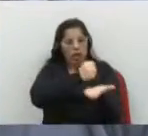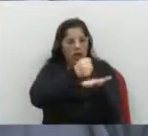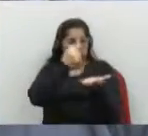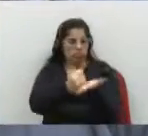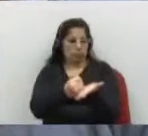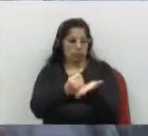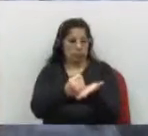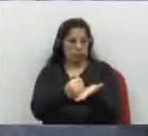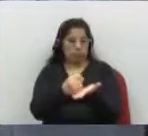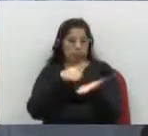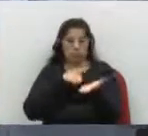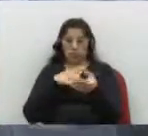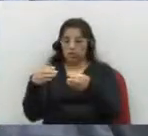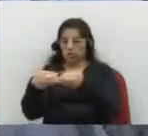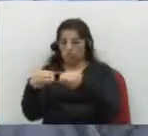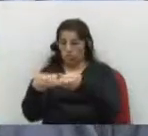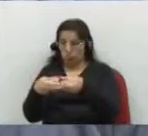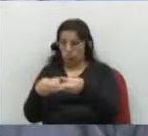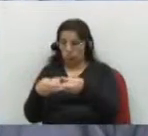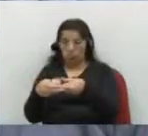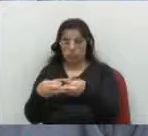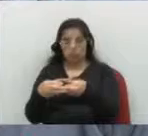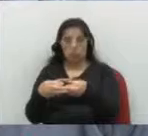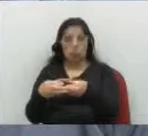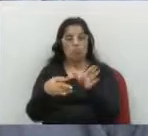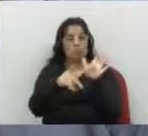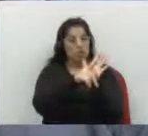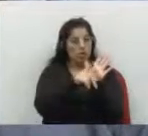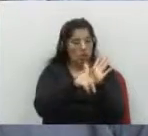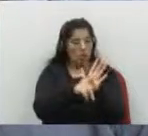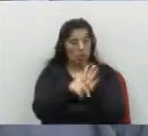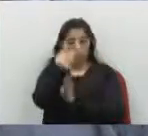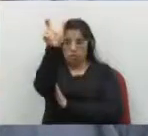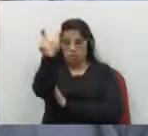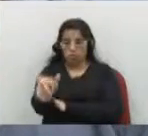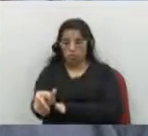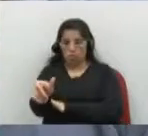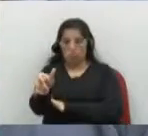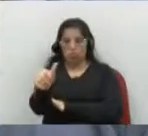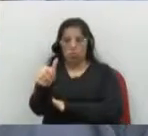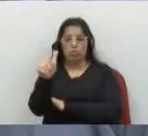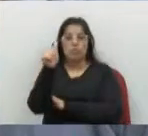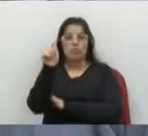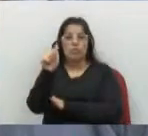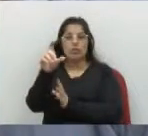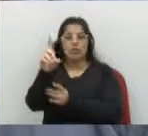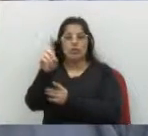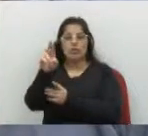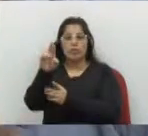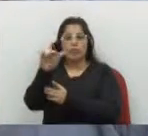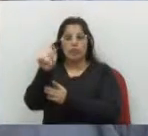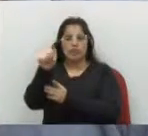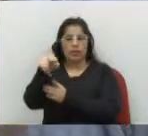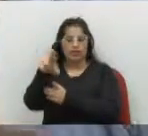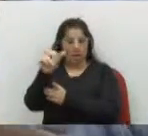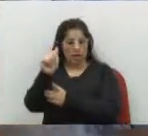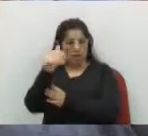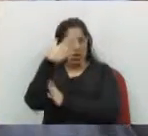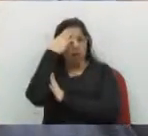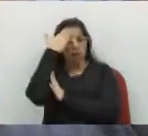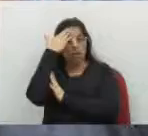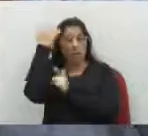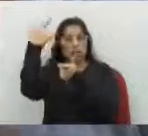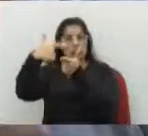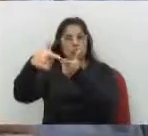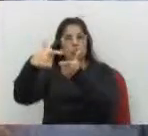aqui. A Adriana está lá. É ela que a gente pôs o problema. Aí tem uma